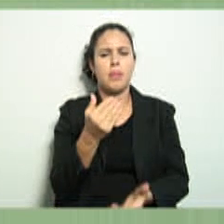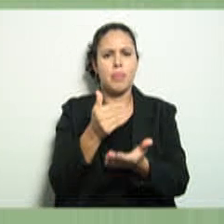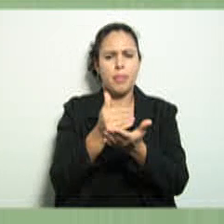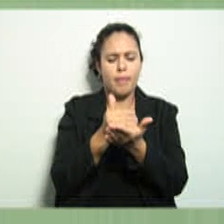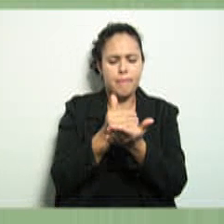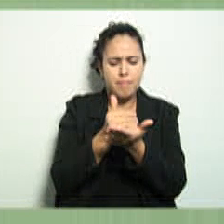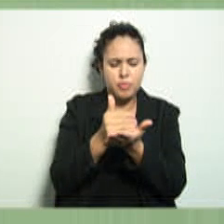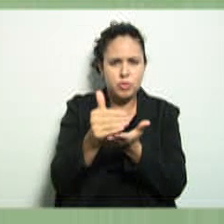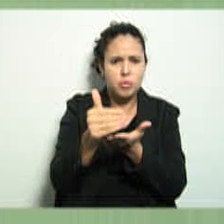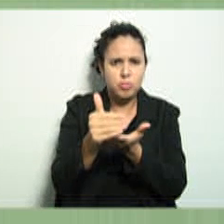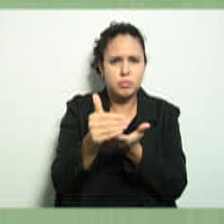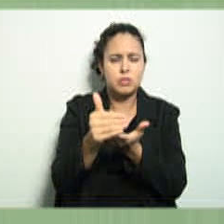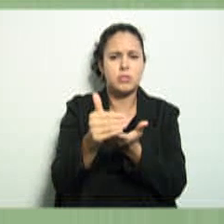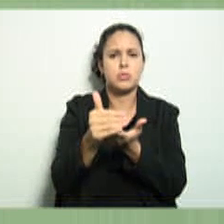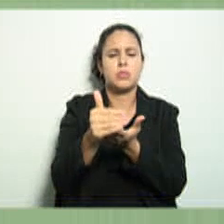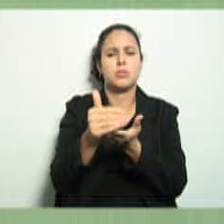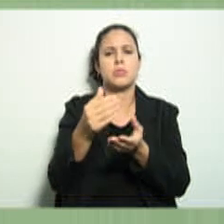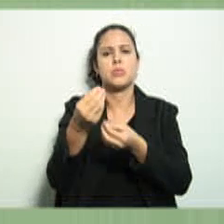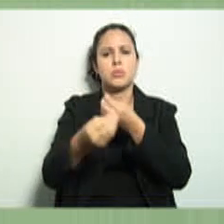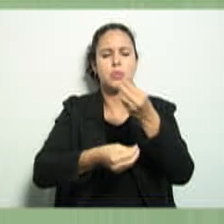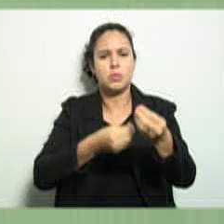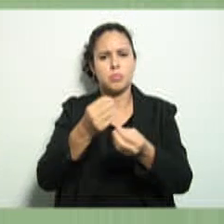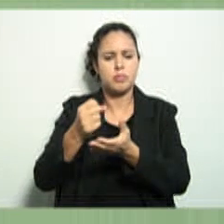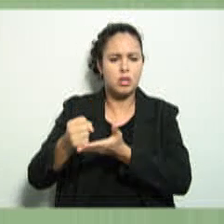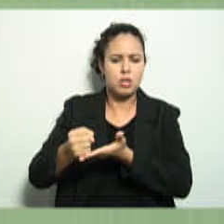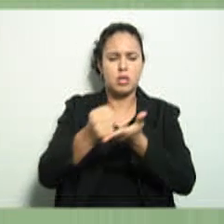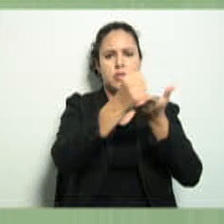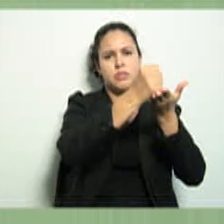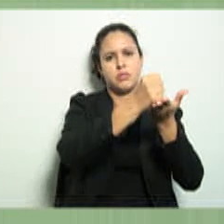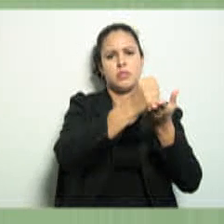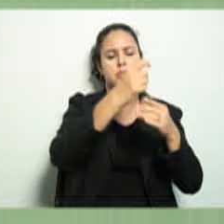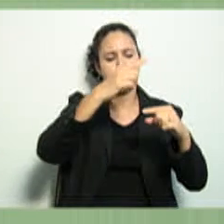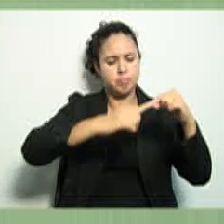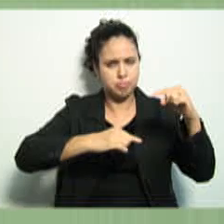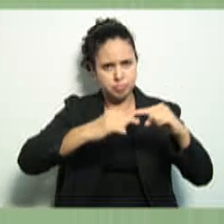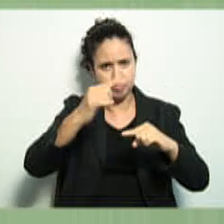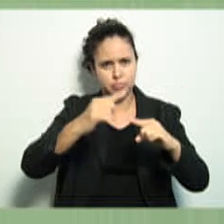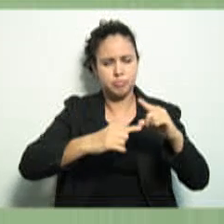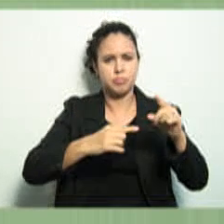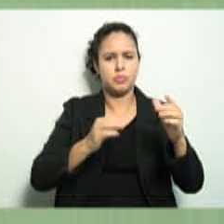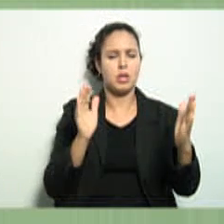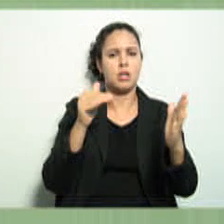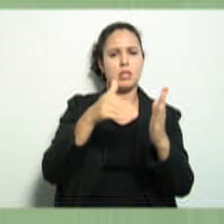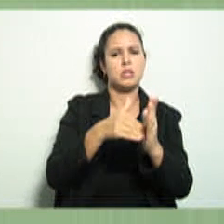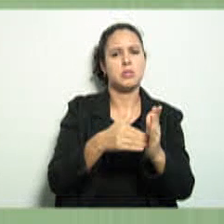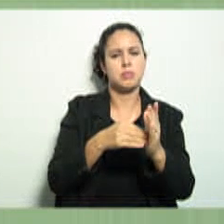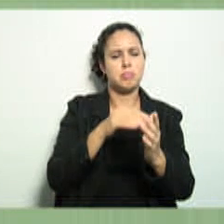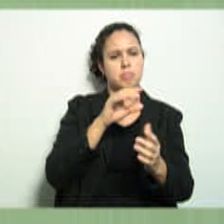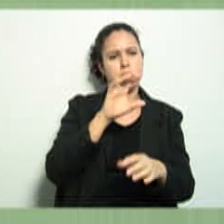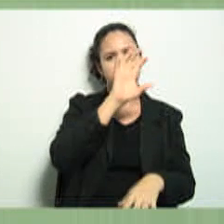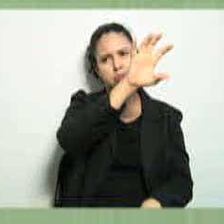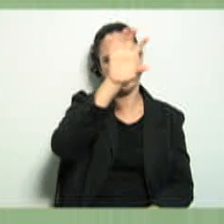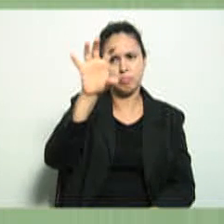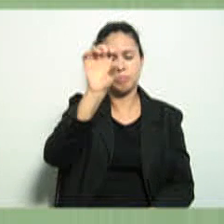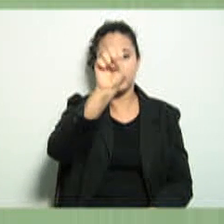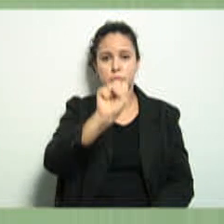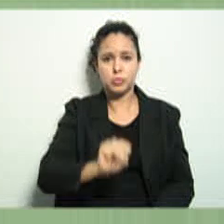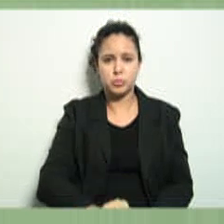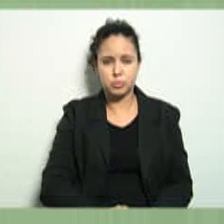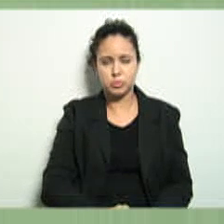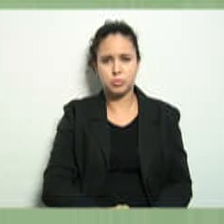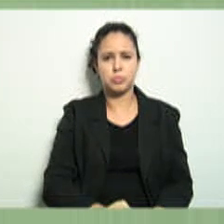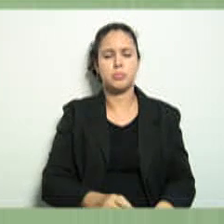Guaporé, não apenas pela atividade extrativa, mas também para a atividade madeireira